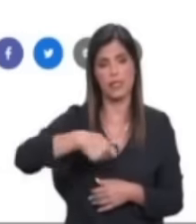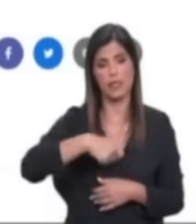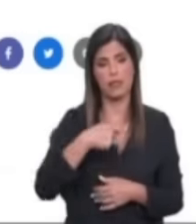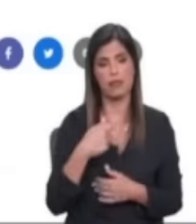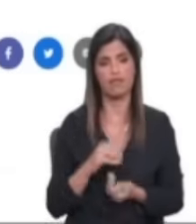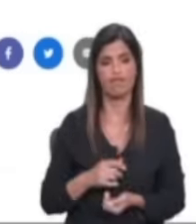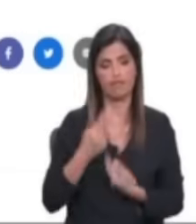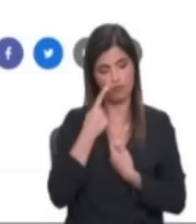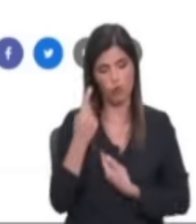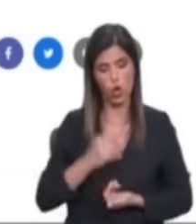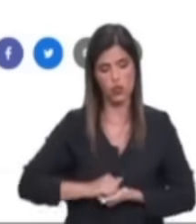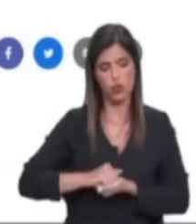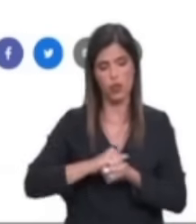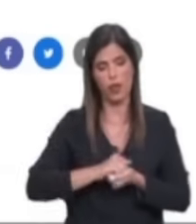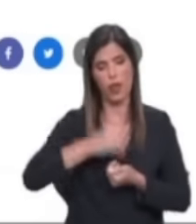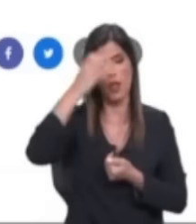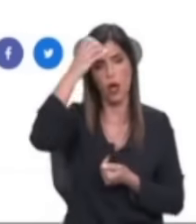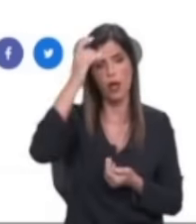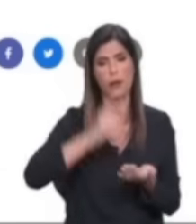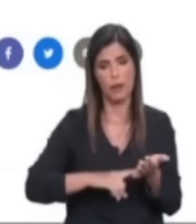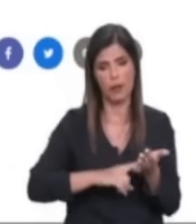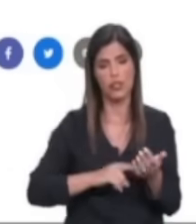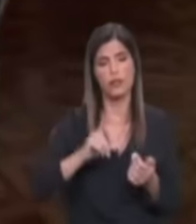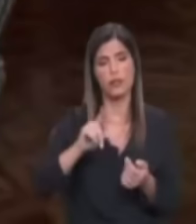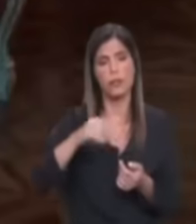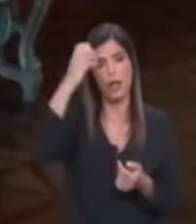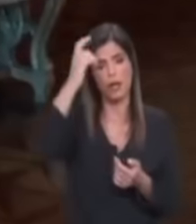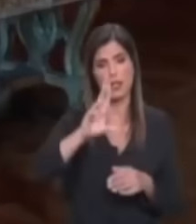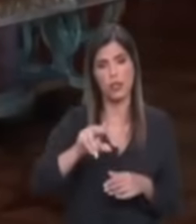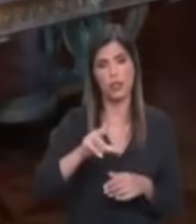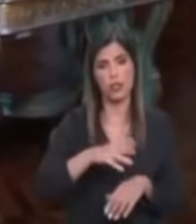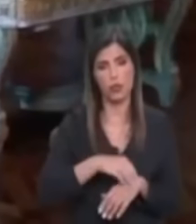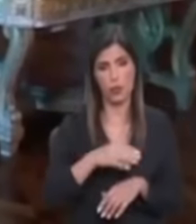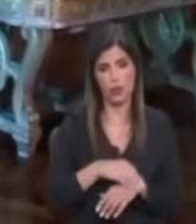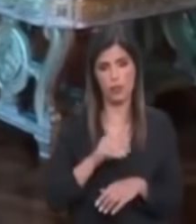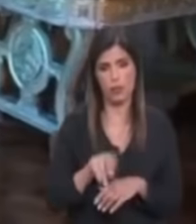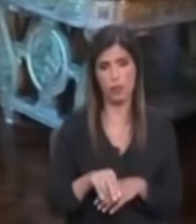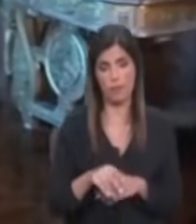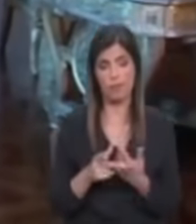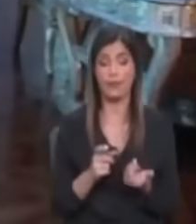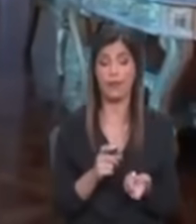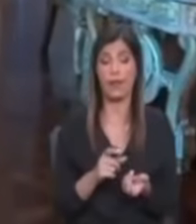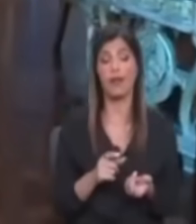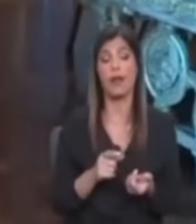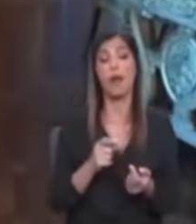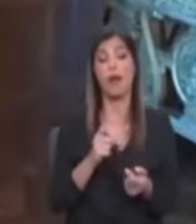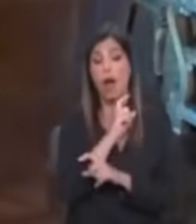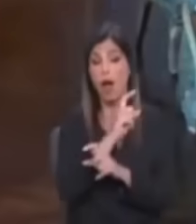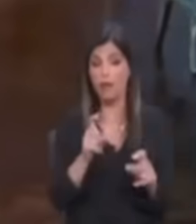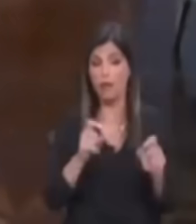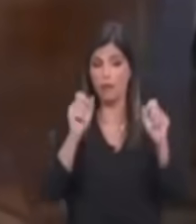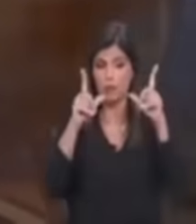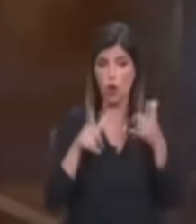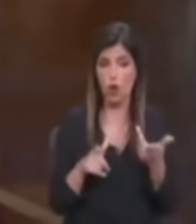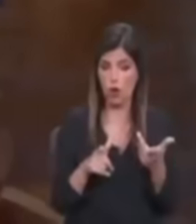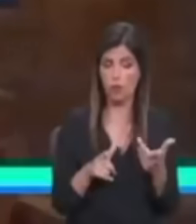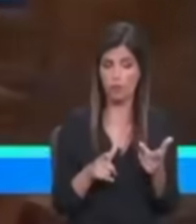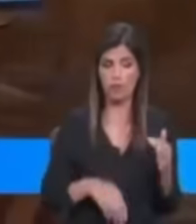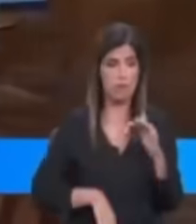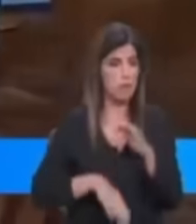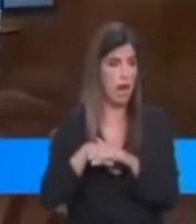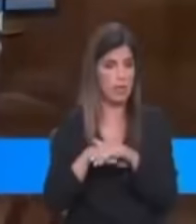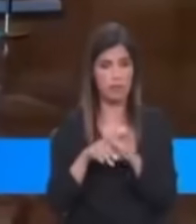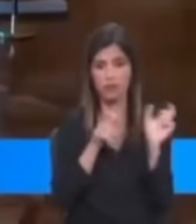manifestou solidariedade ao rei da Bélgica e também ao rei da Suécia. O nível de alerta em Bruxelas foi elevado para o grau máximo.